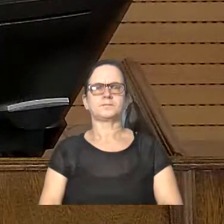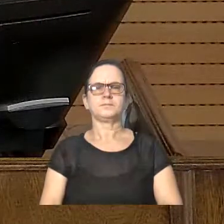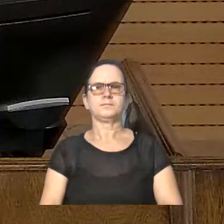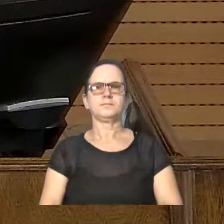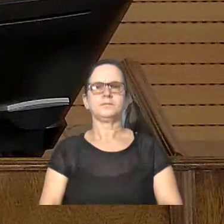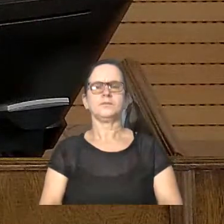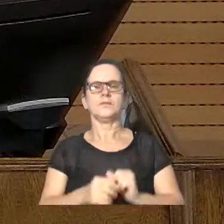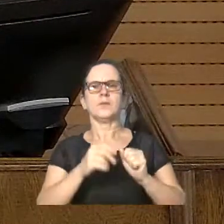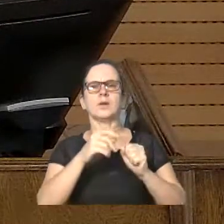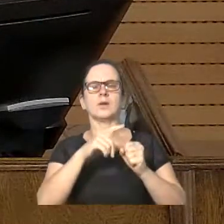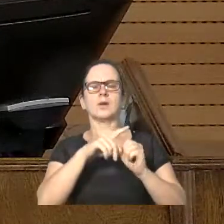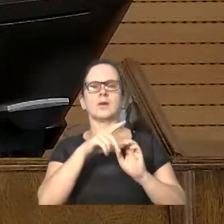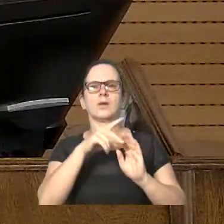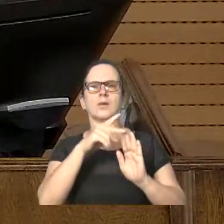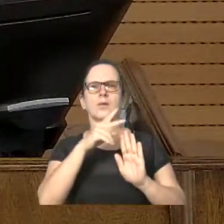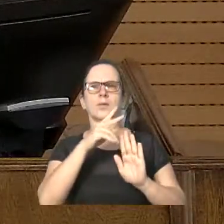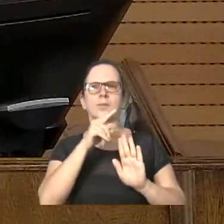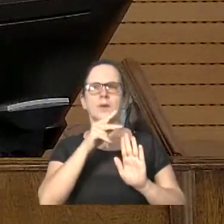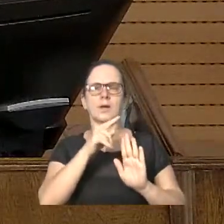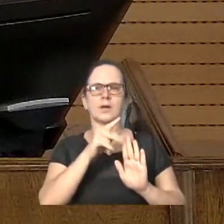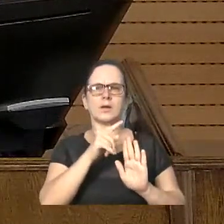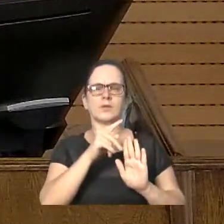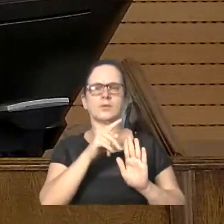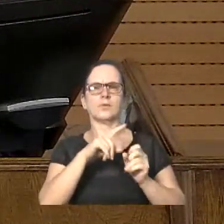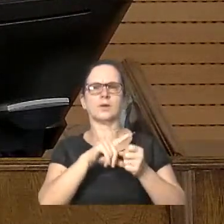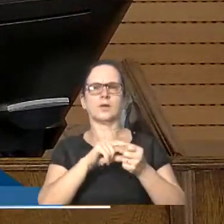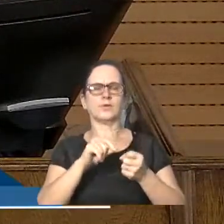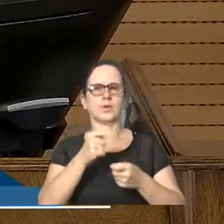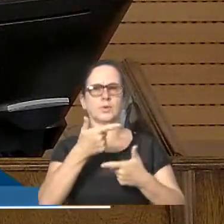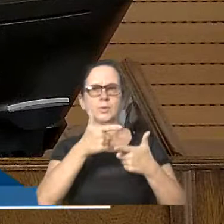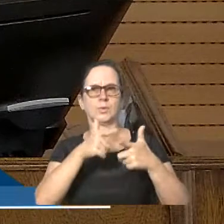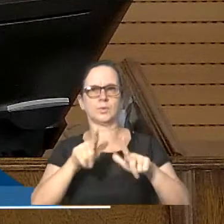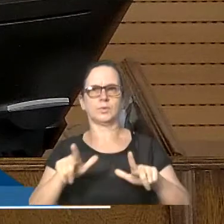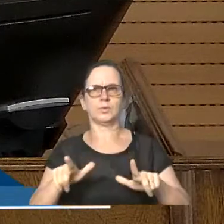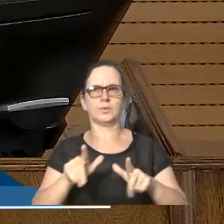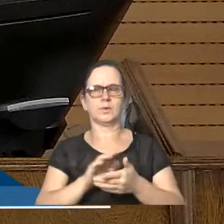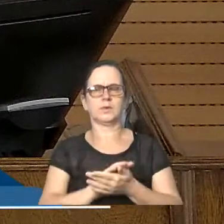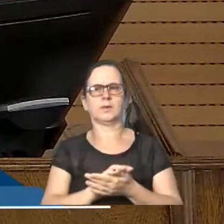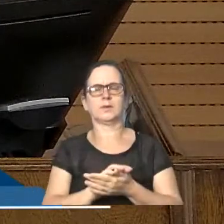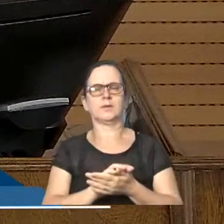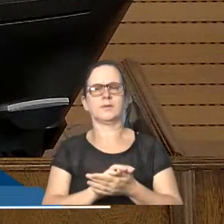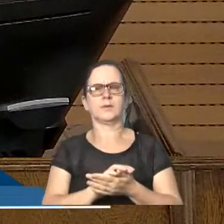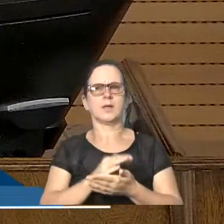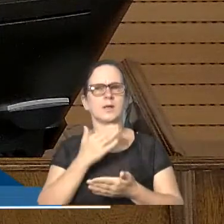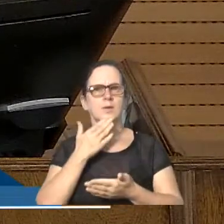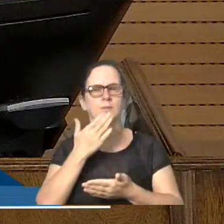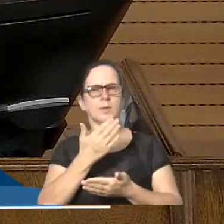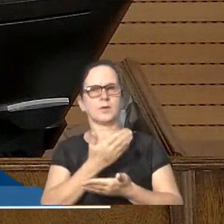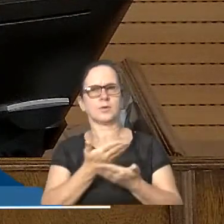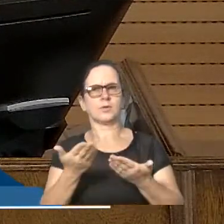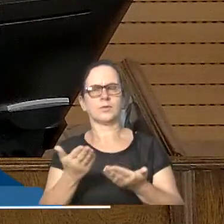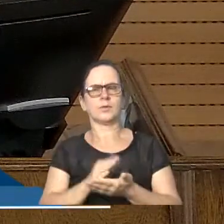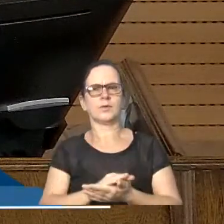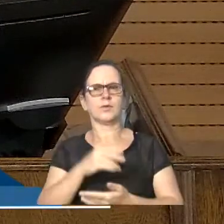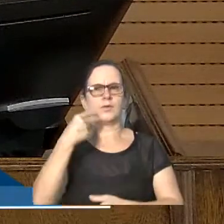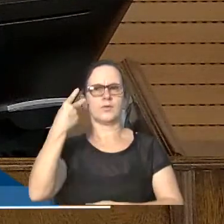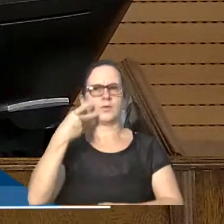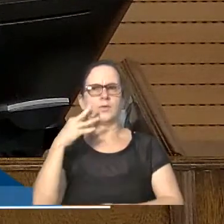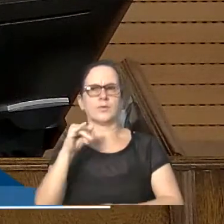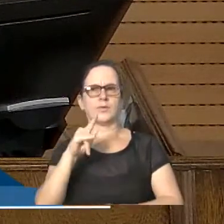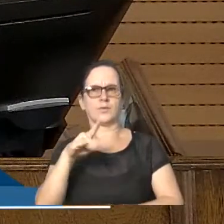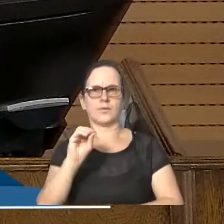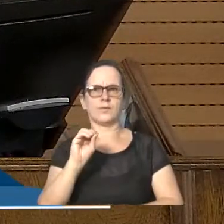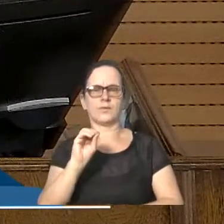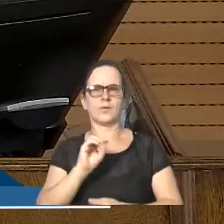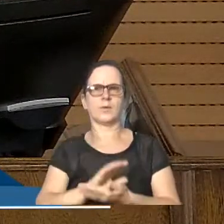Nos termos do parágrafo 2º do artigo 43 do regimento interno desta casa, esta presidência concede a palavra ao vereador Fábio